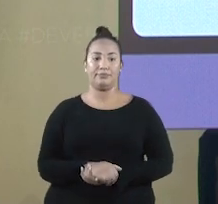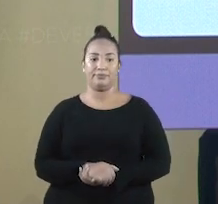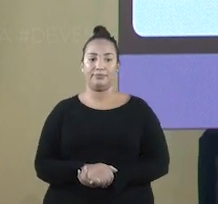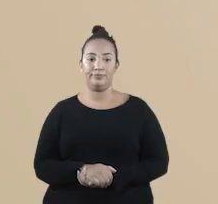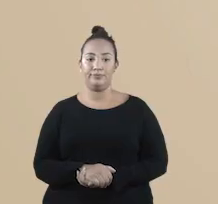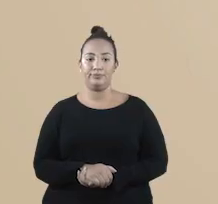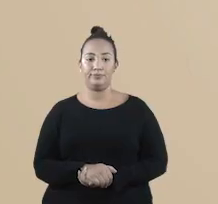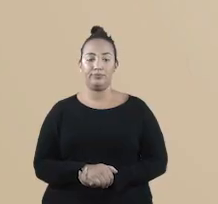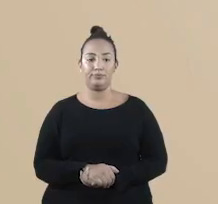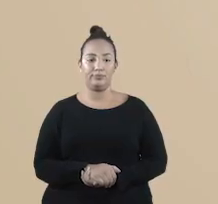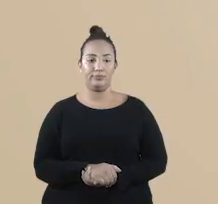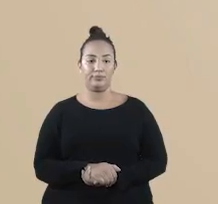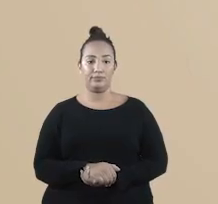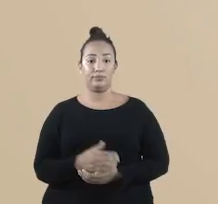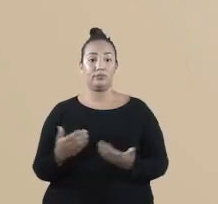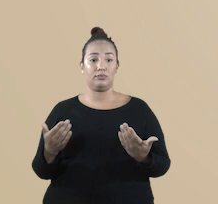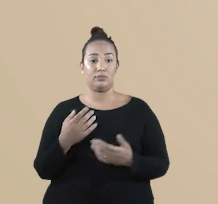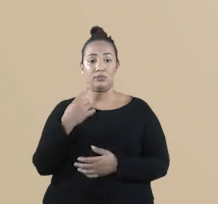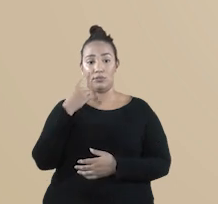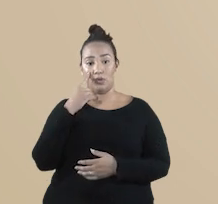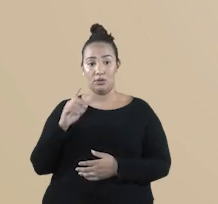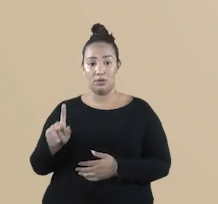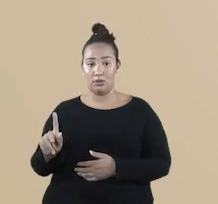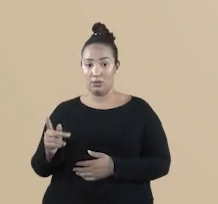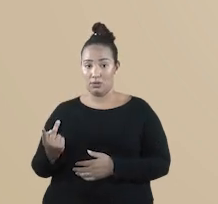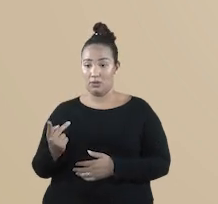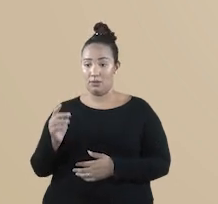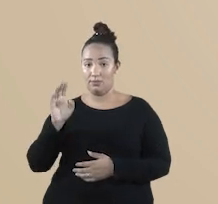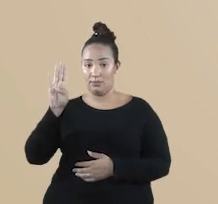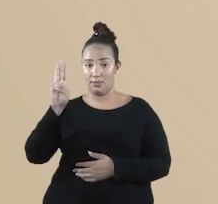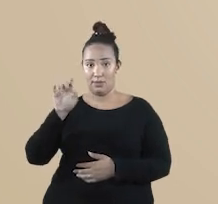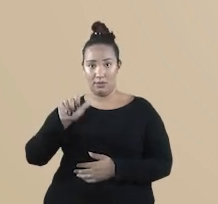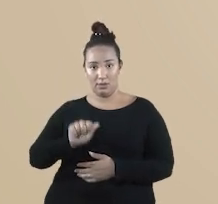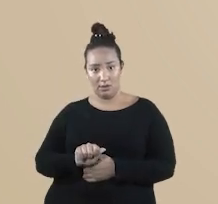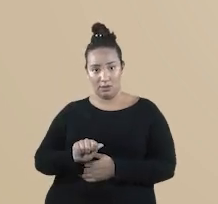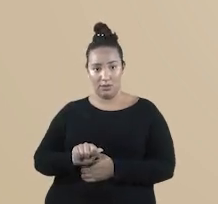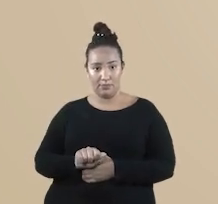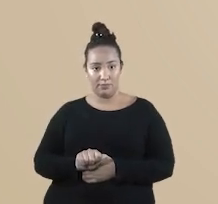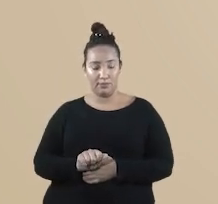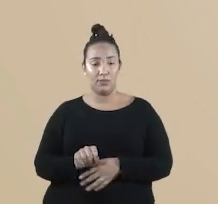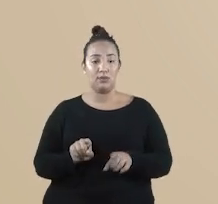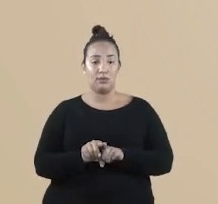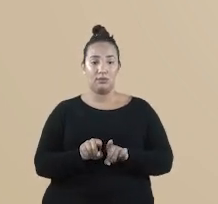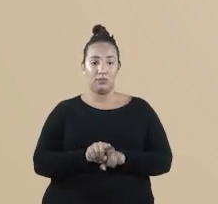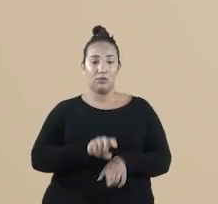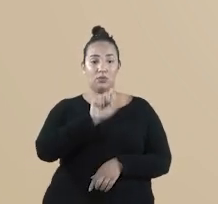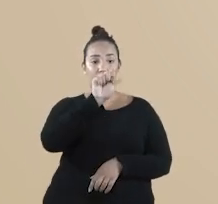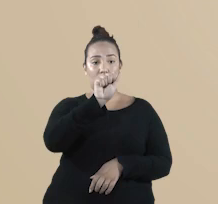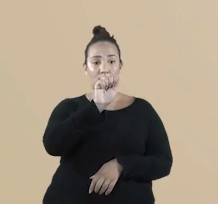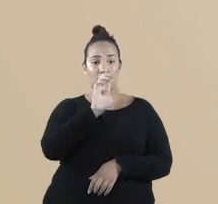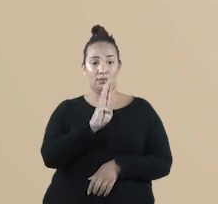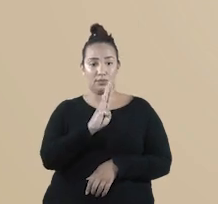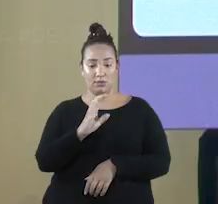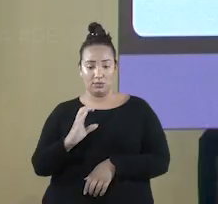bem? Observe que o triângulo HBA e o triângulo